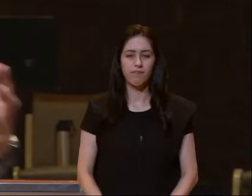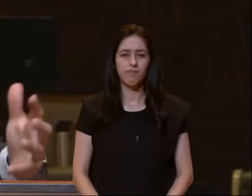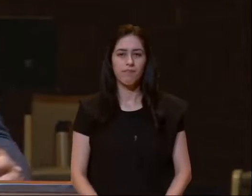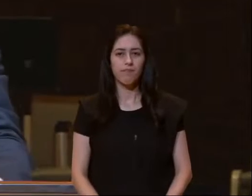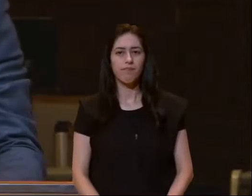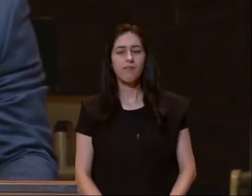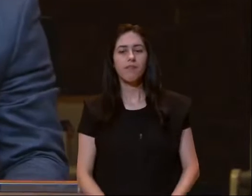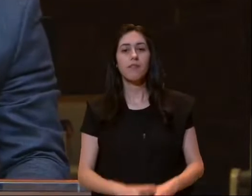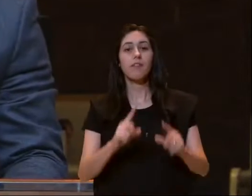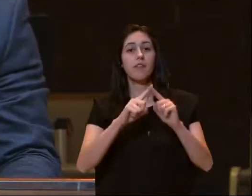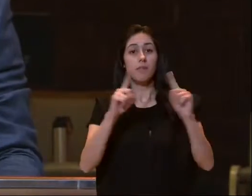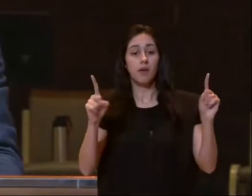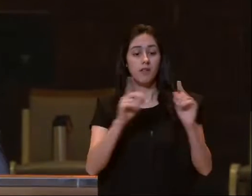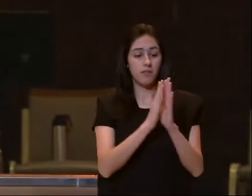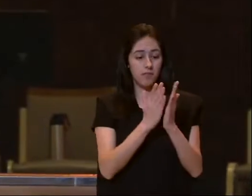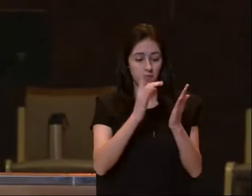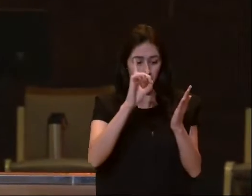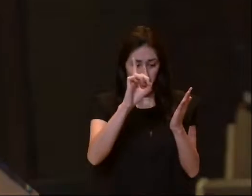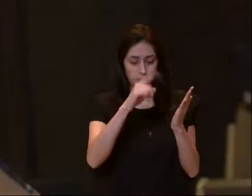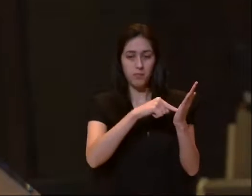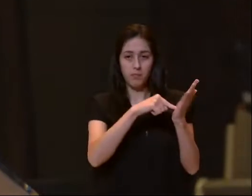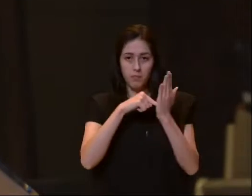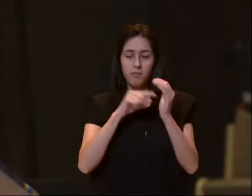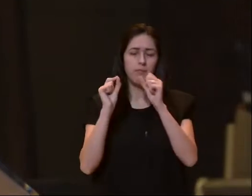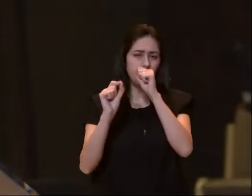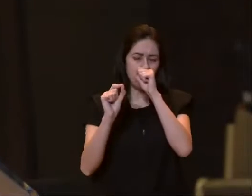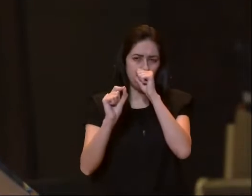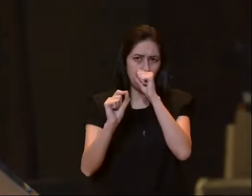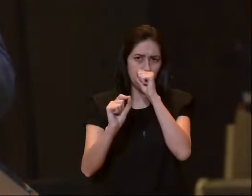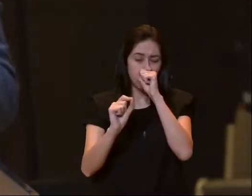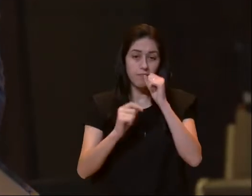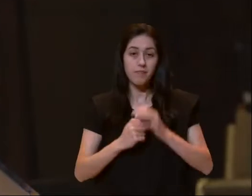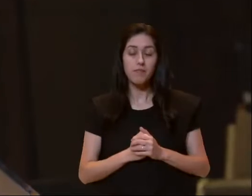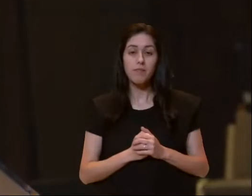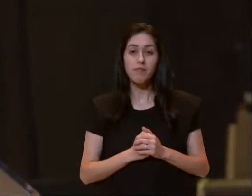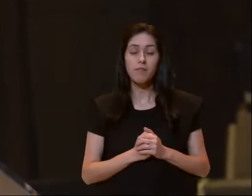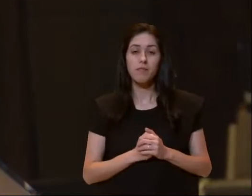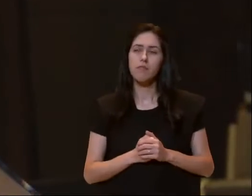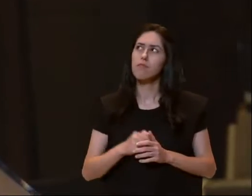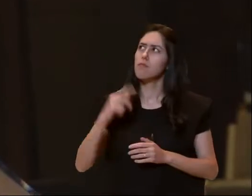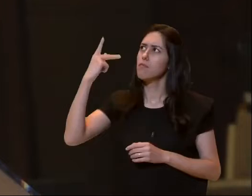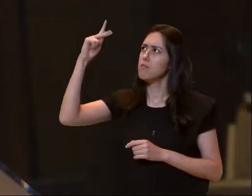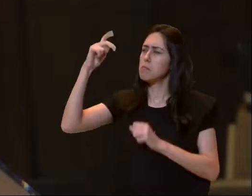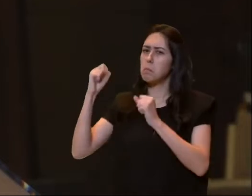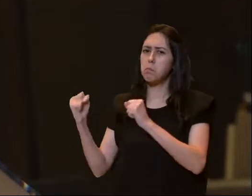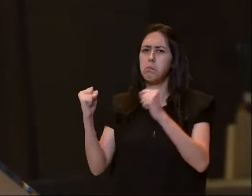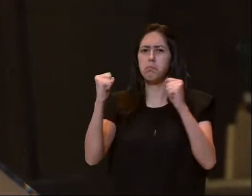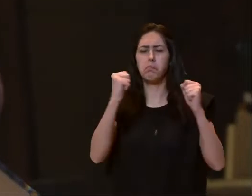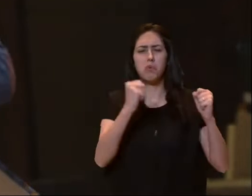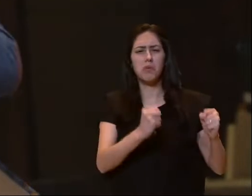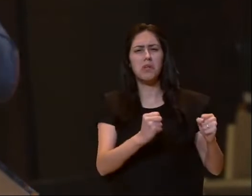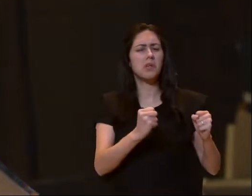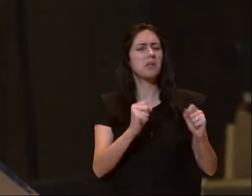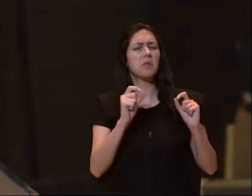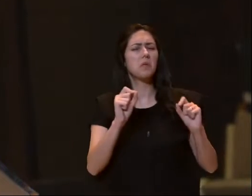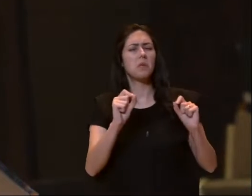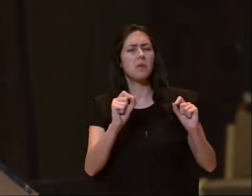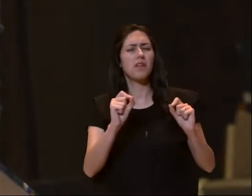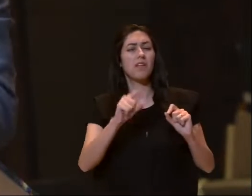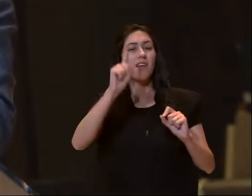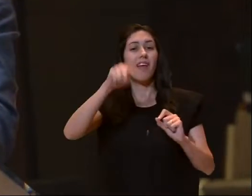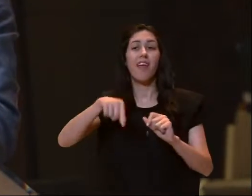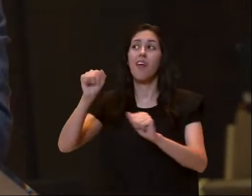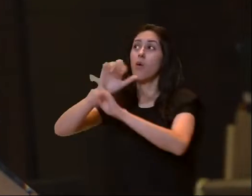Mas a Bíblia vai nos dizer que esse poder, essa plenitude de poder tem a ver com a revelação